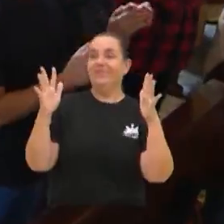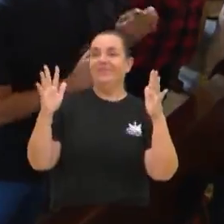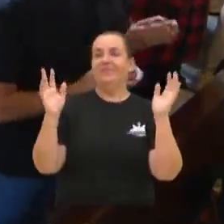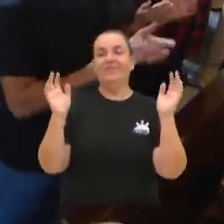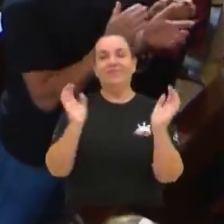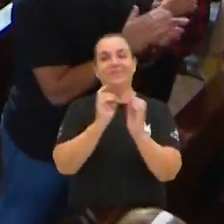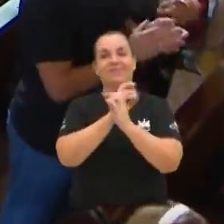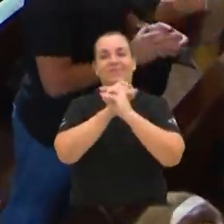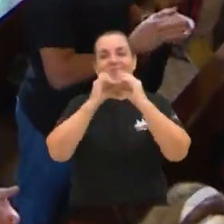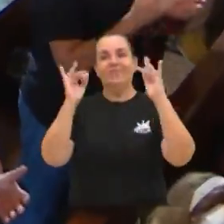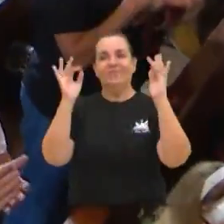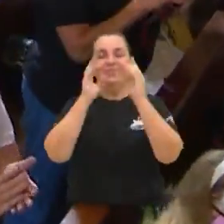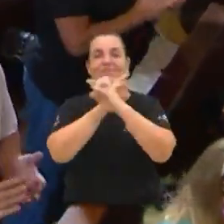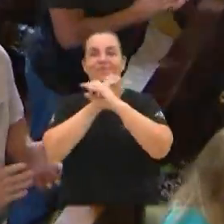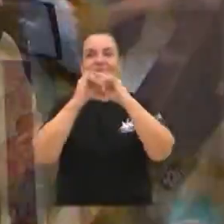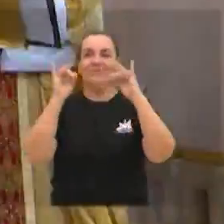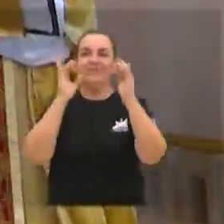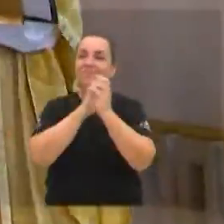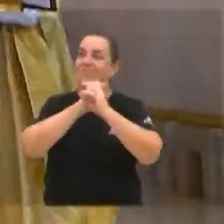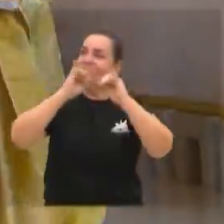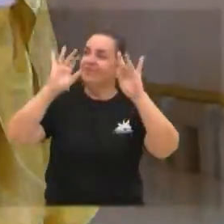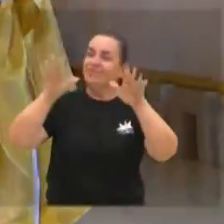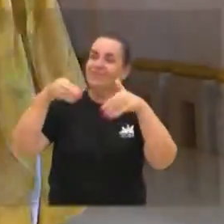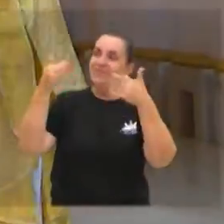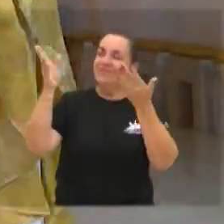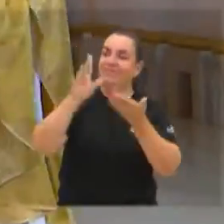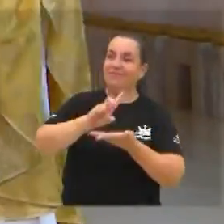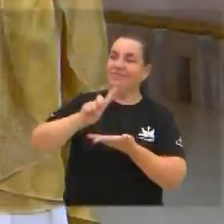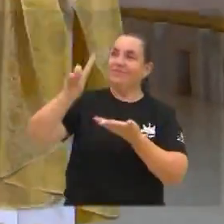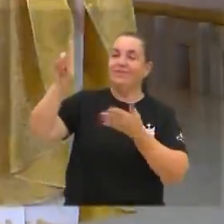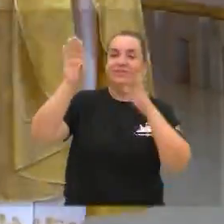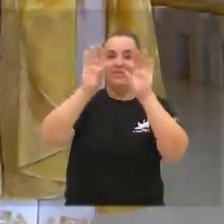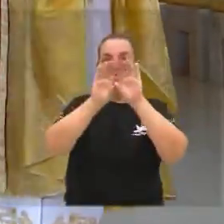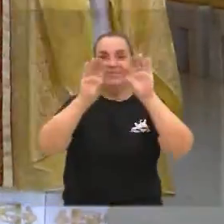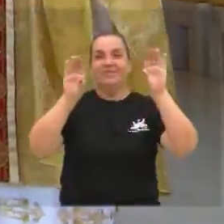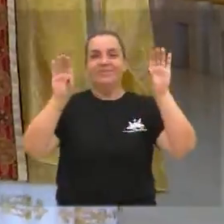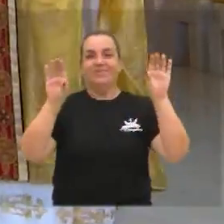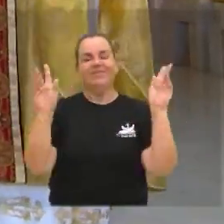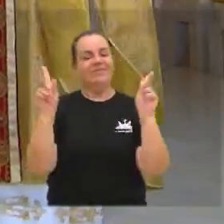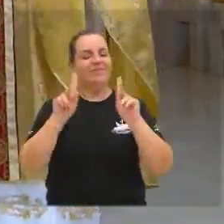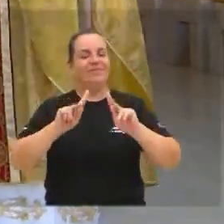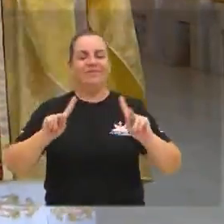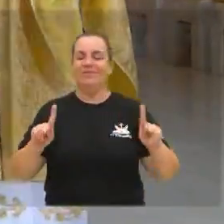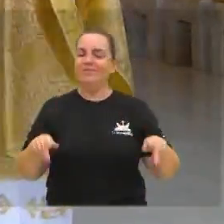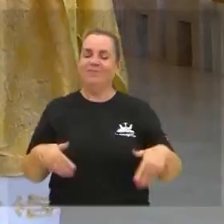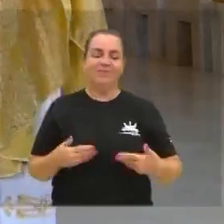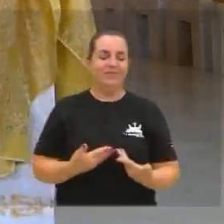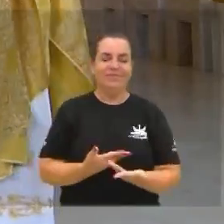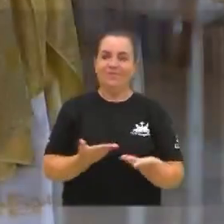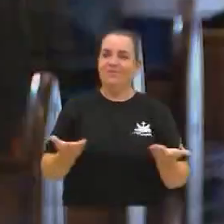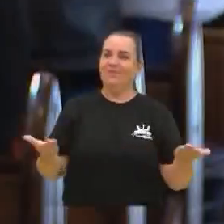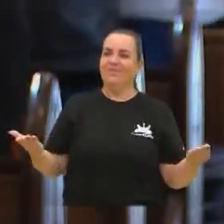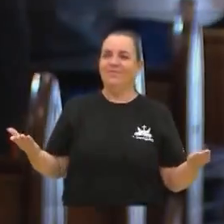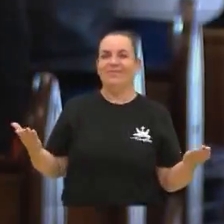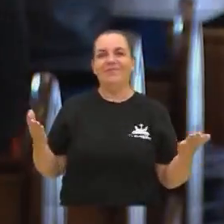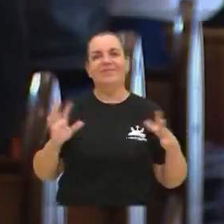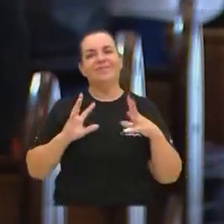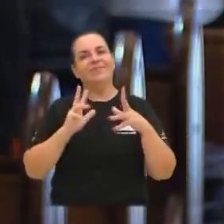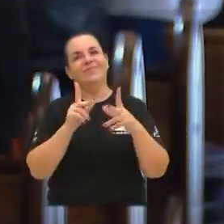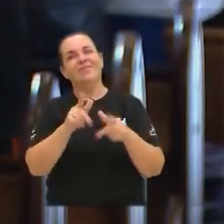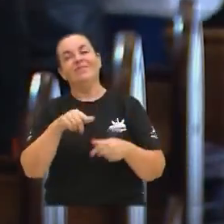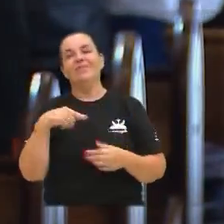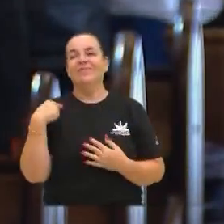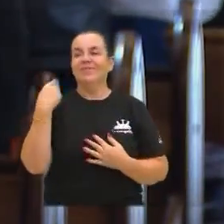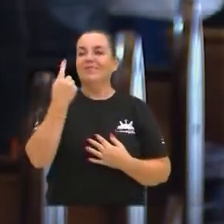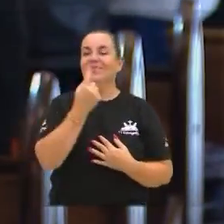aleluia. Glória, glória, glória, Deus dos altos céus, paz na terra